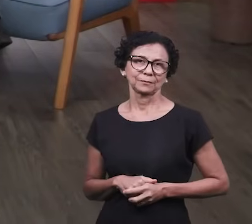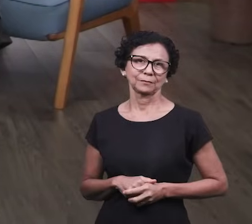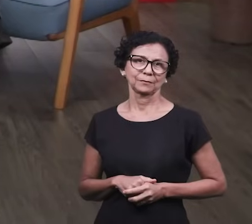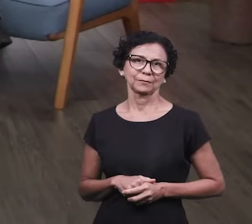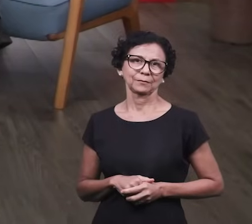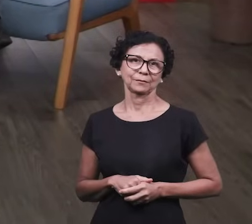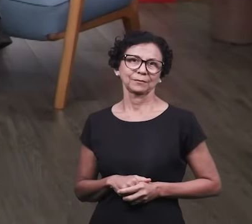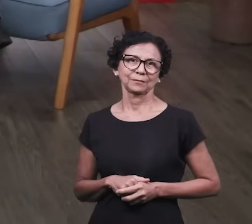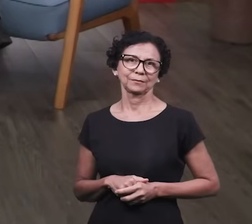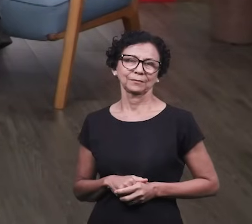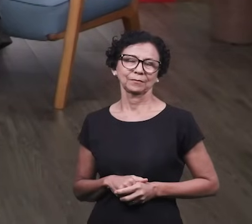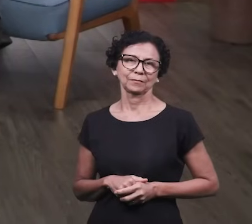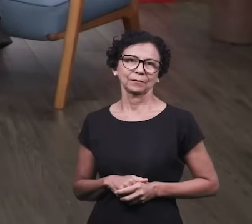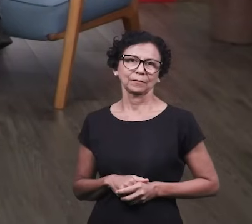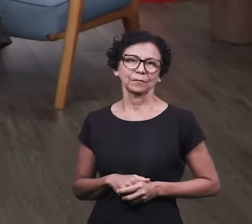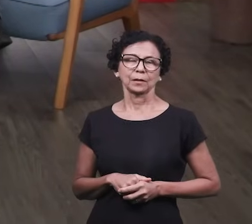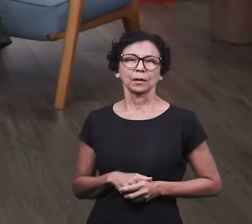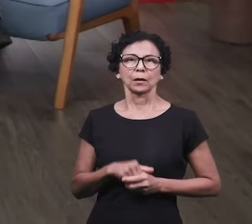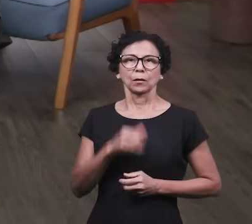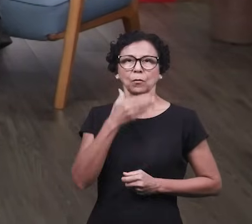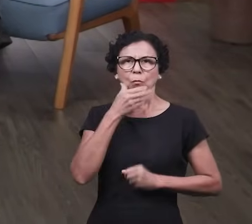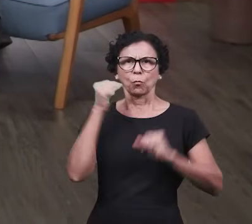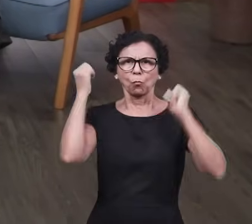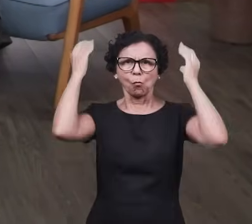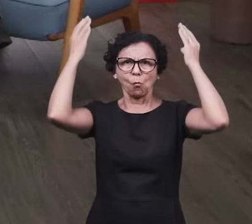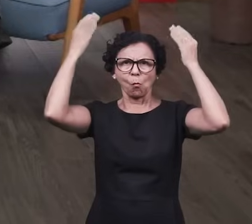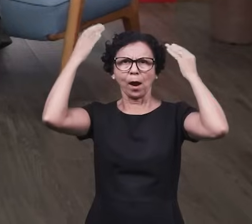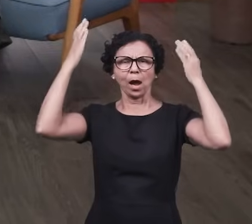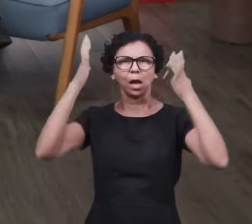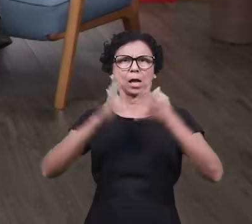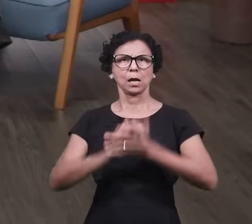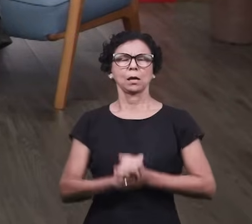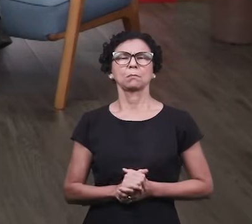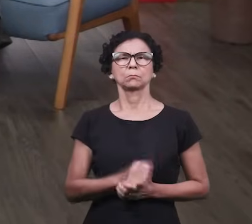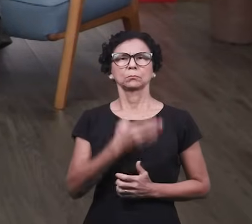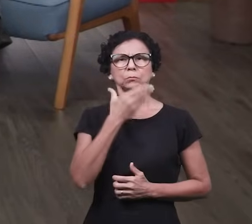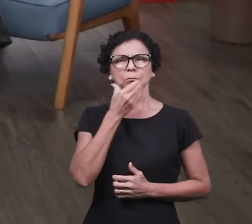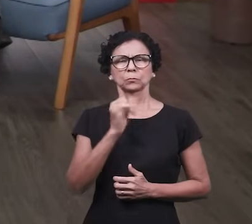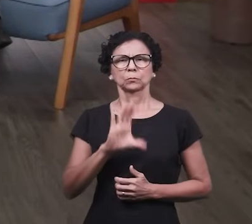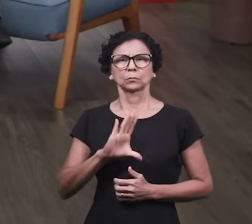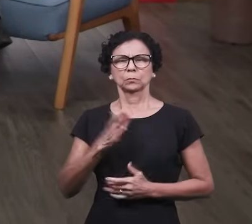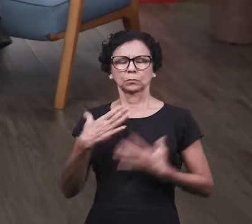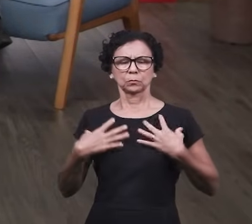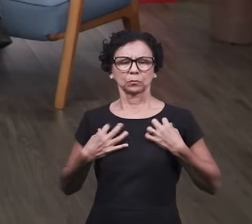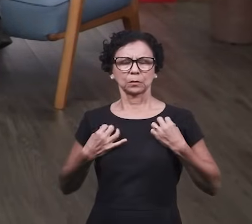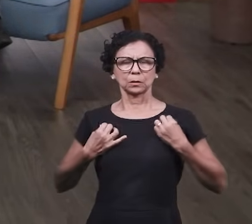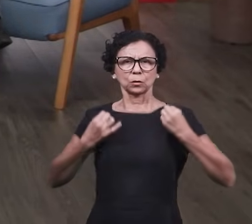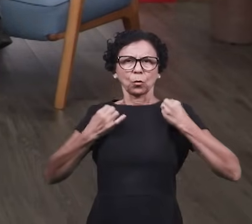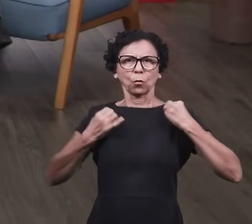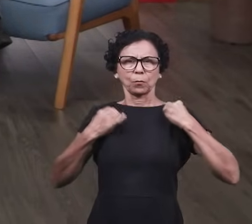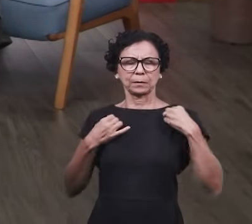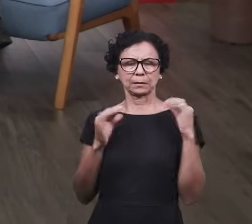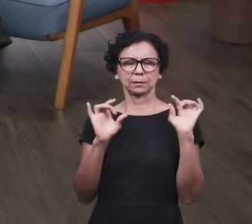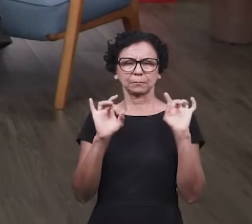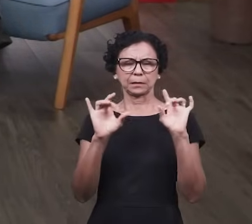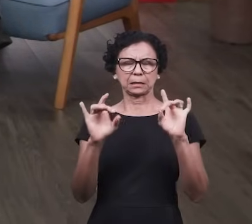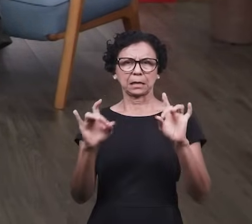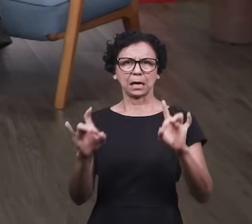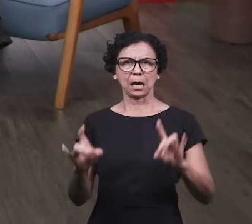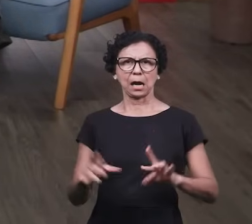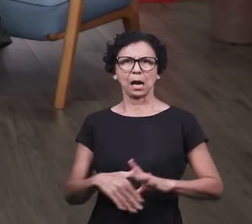qualquer jeito. Nem os valentes, estavam todos aparamentados, uniformizados. Os